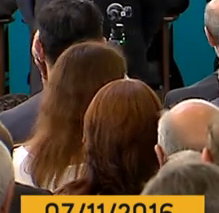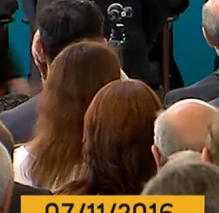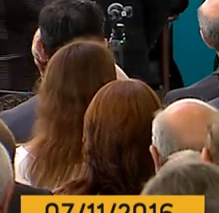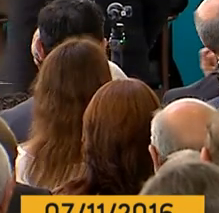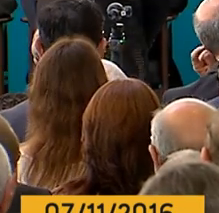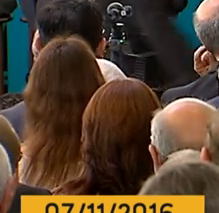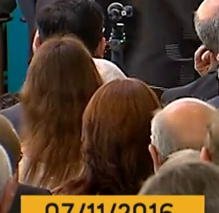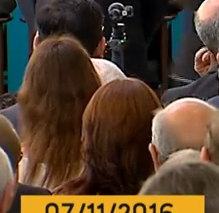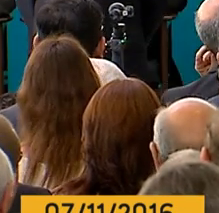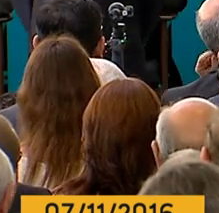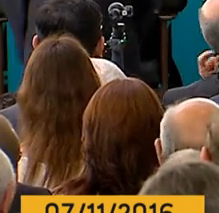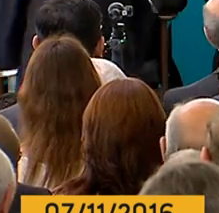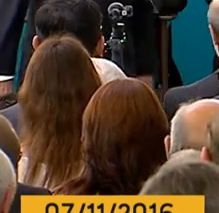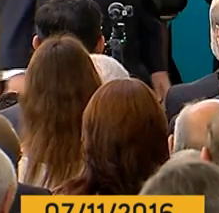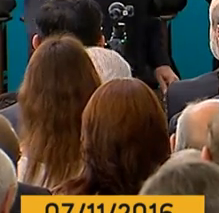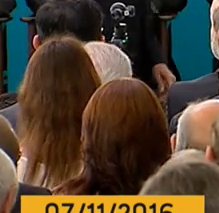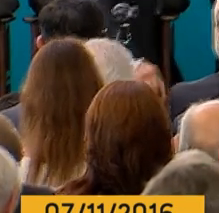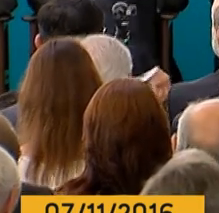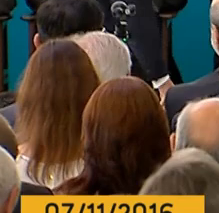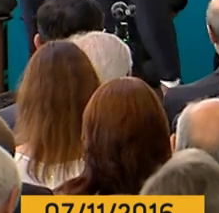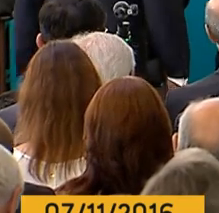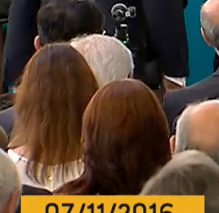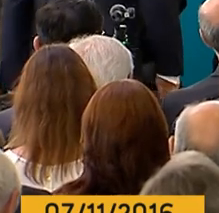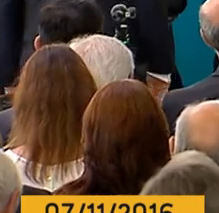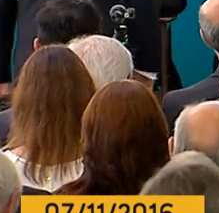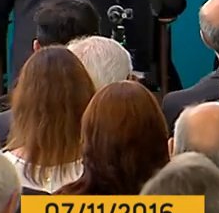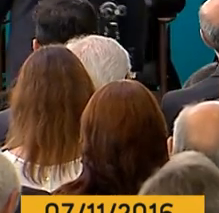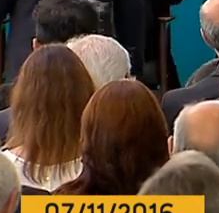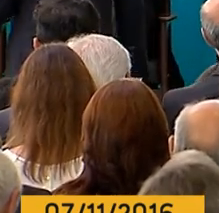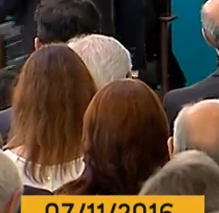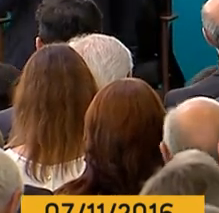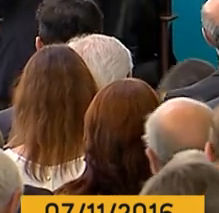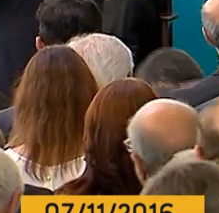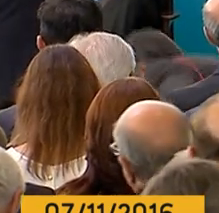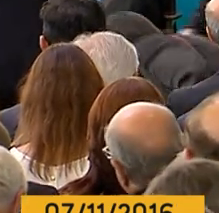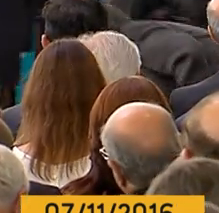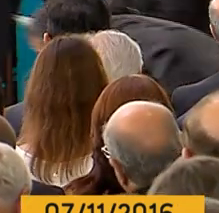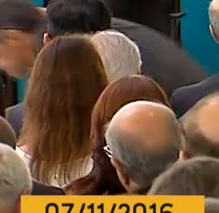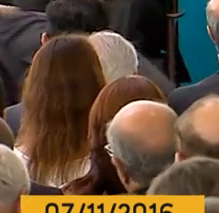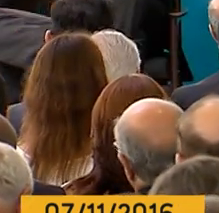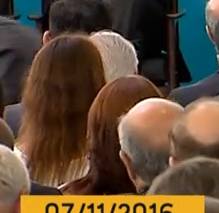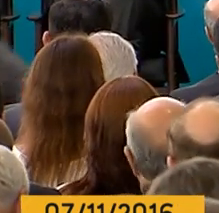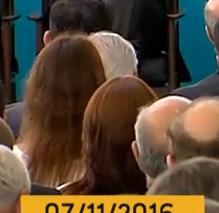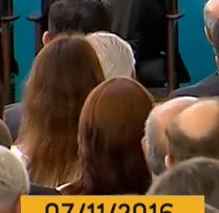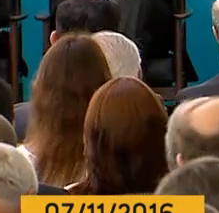Senhoras e senhores, com a palavra o senhor presidente da República, Michel Temer.